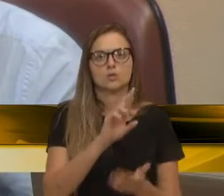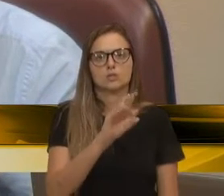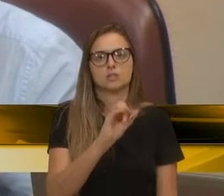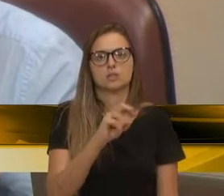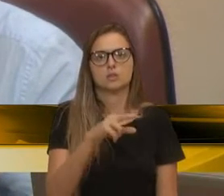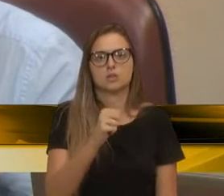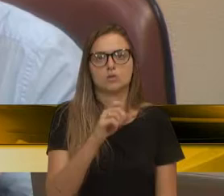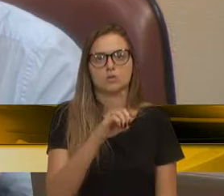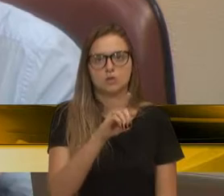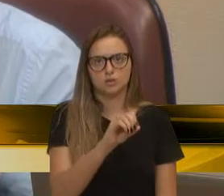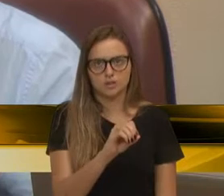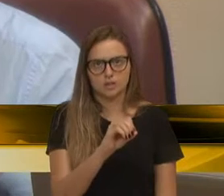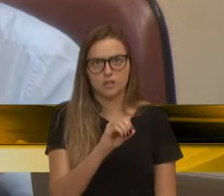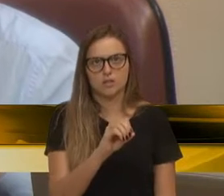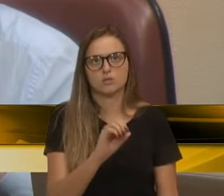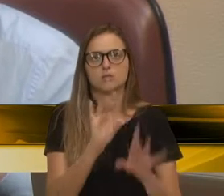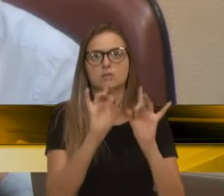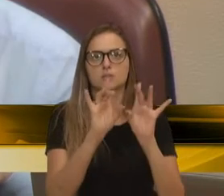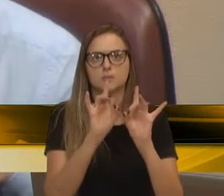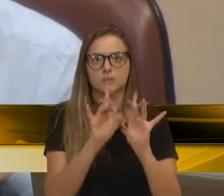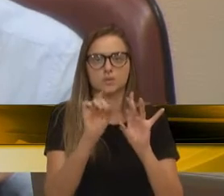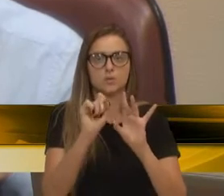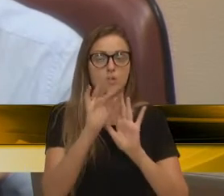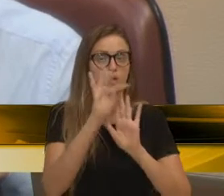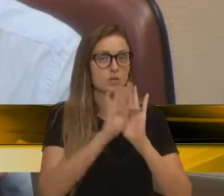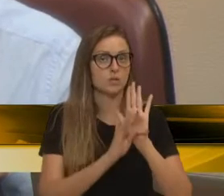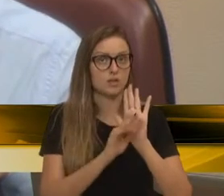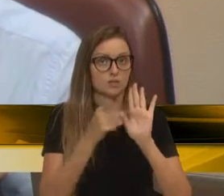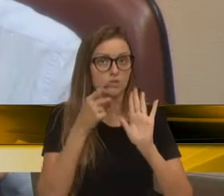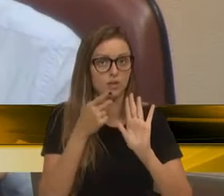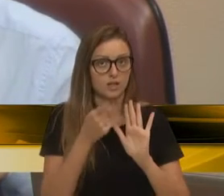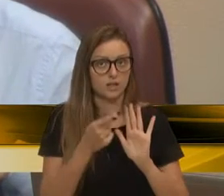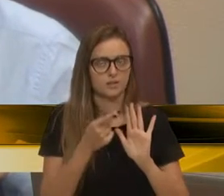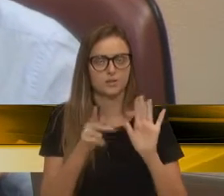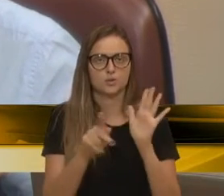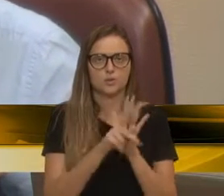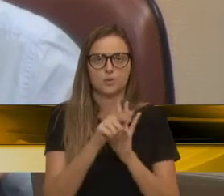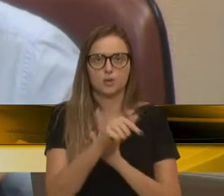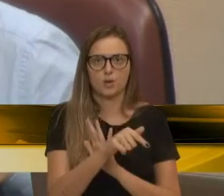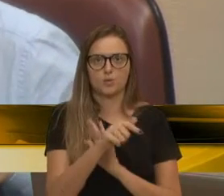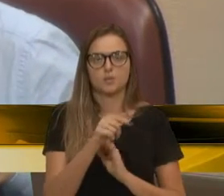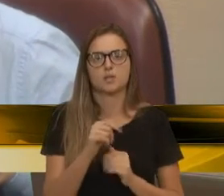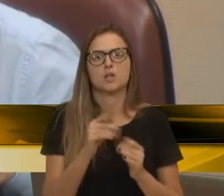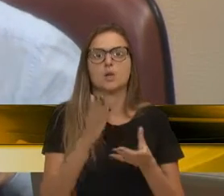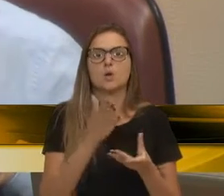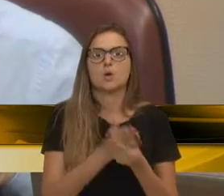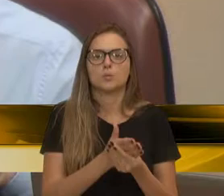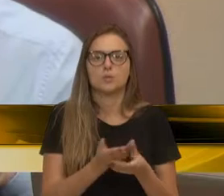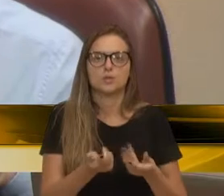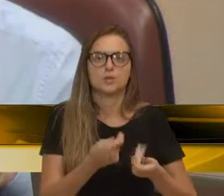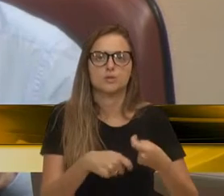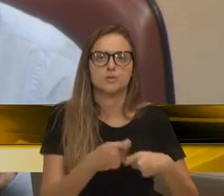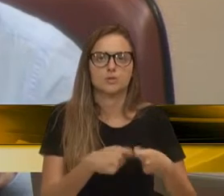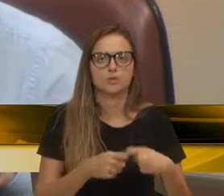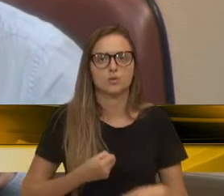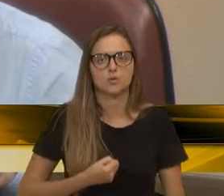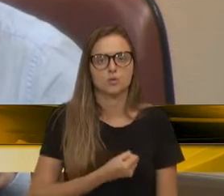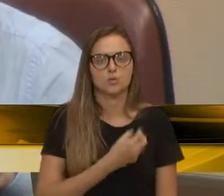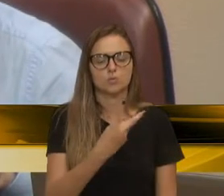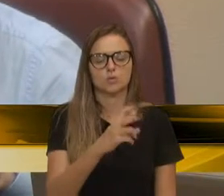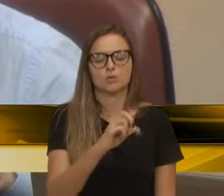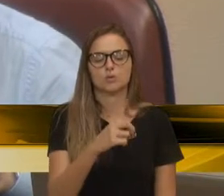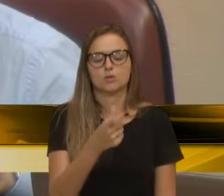gilberto de oliveira especialmente o seguinte trecho o processo administrativo número 2016